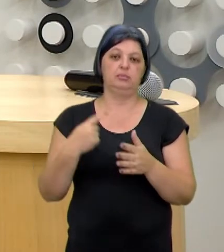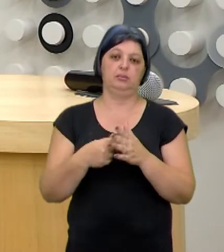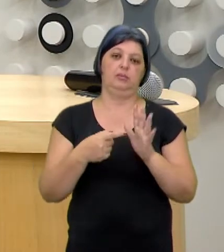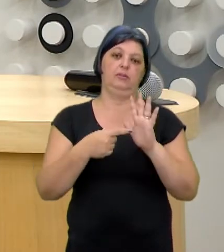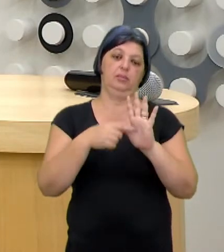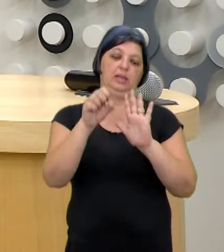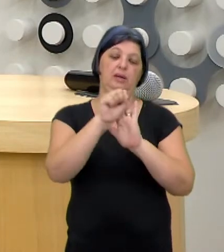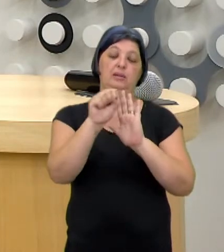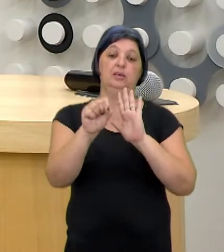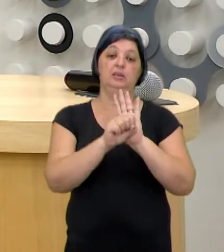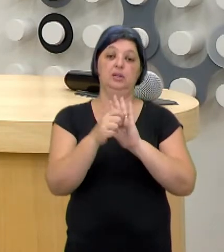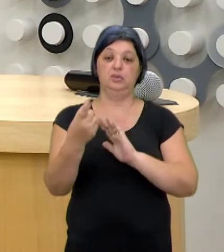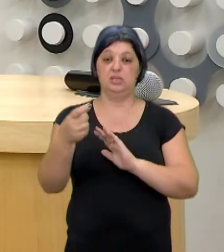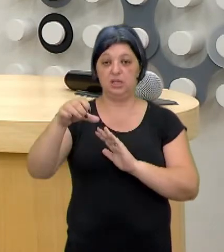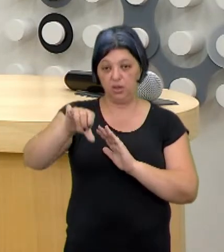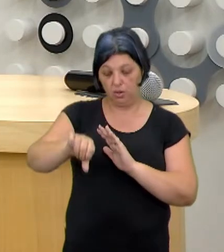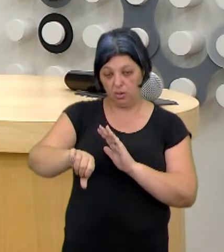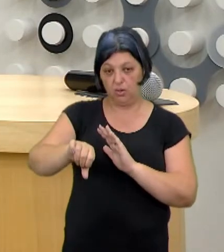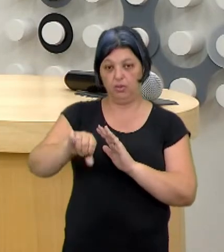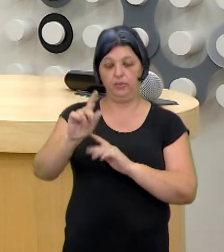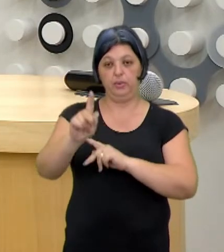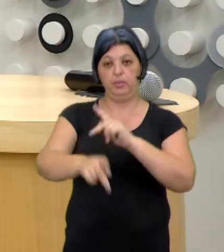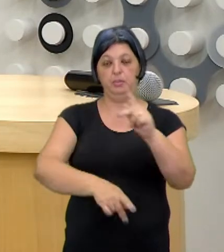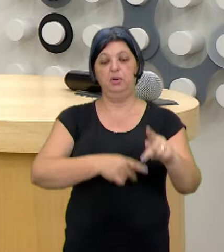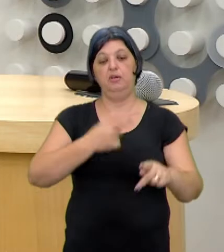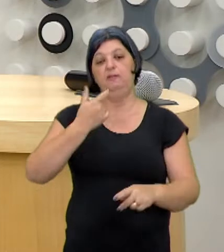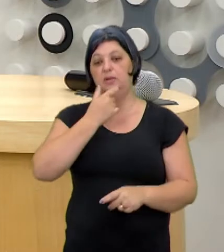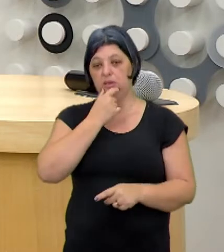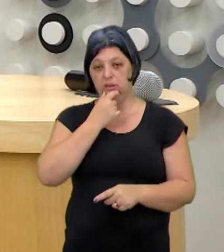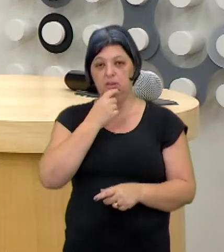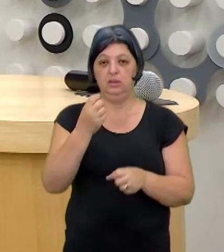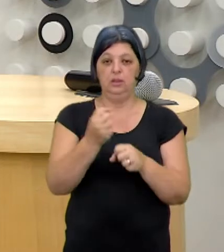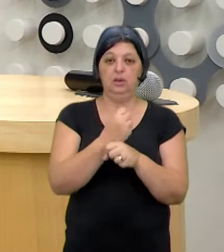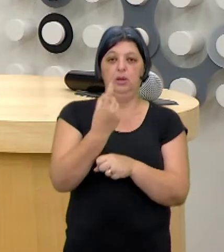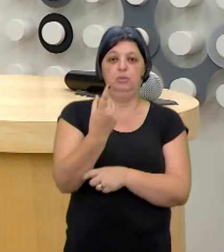século XIX pelos ingleses, mais ou menos no ano aí de